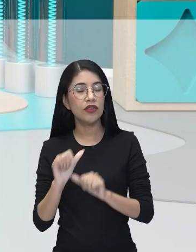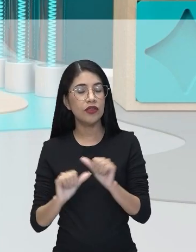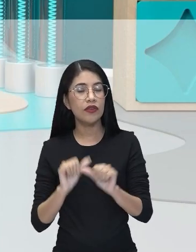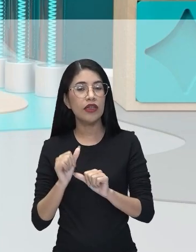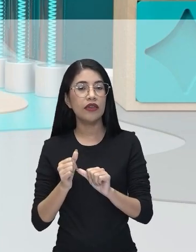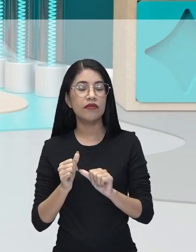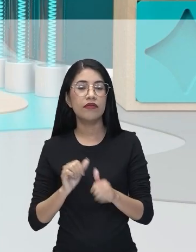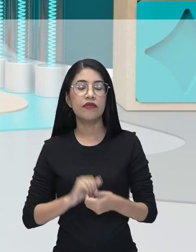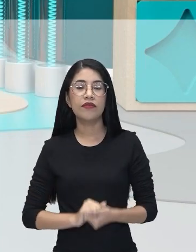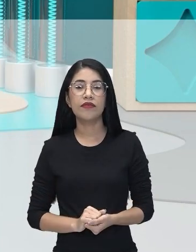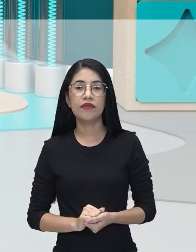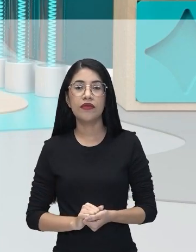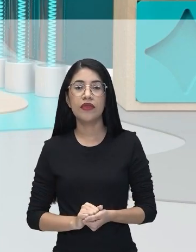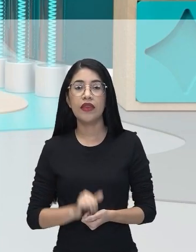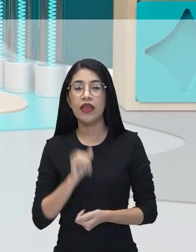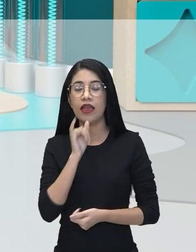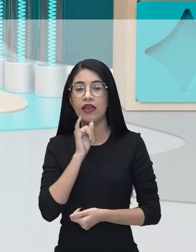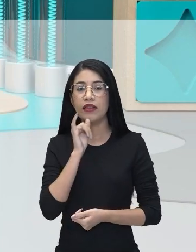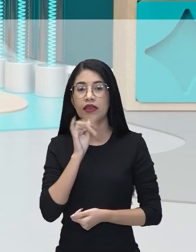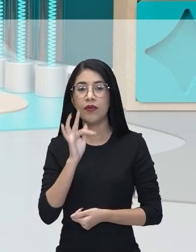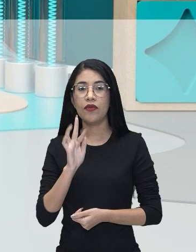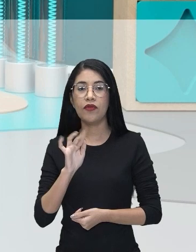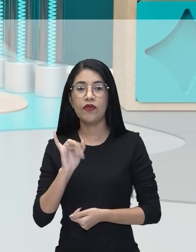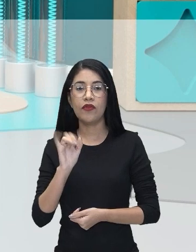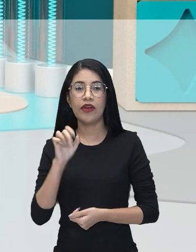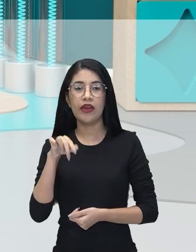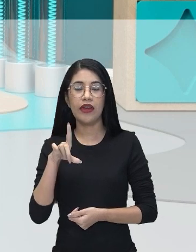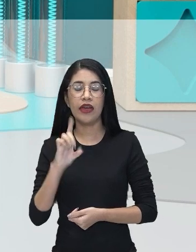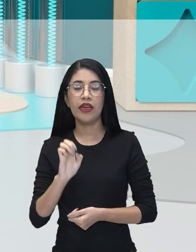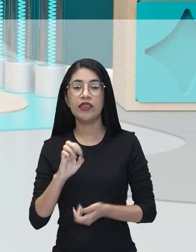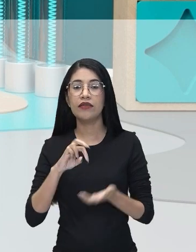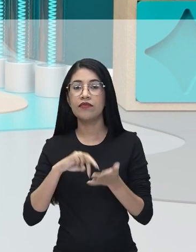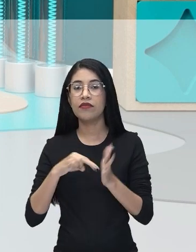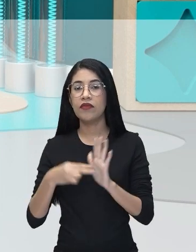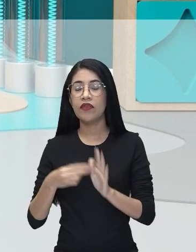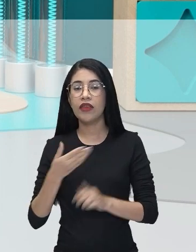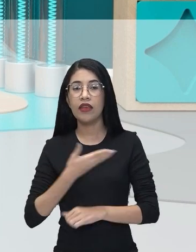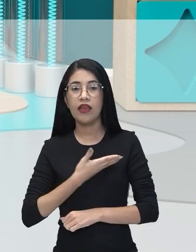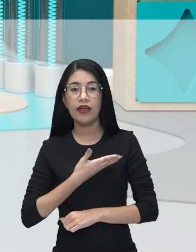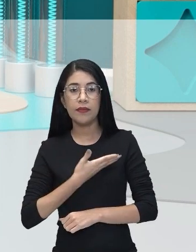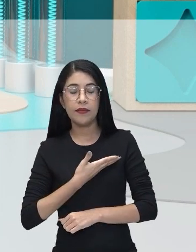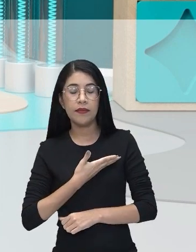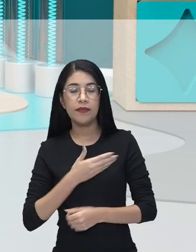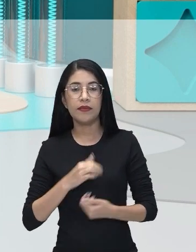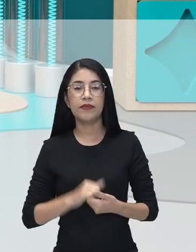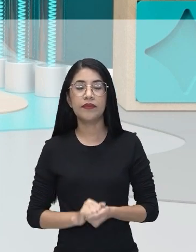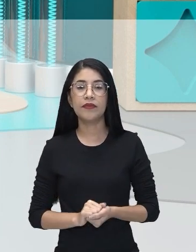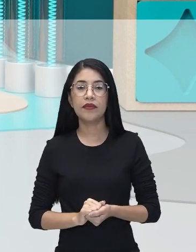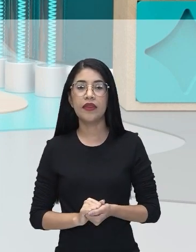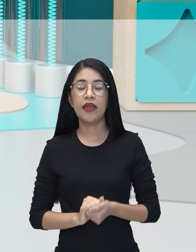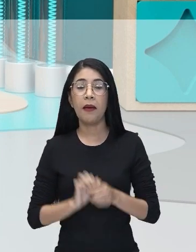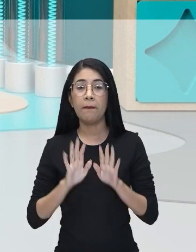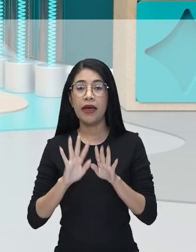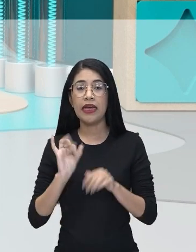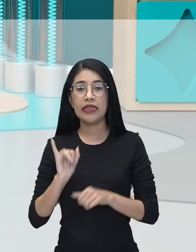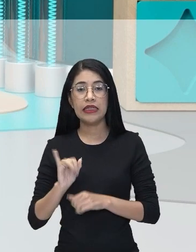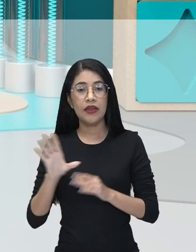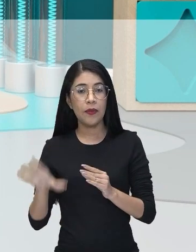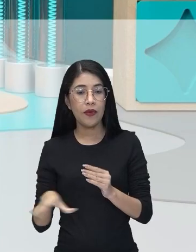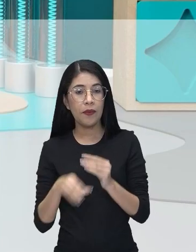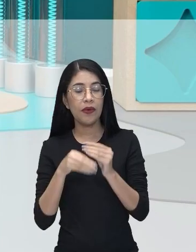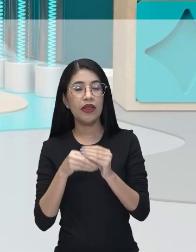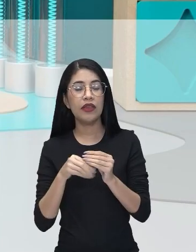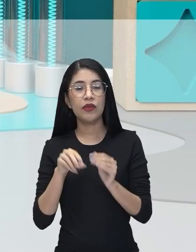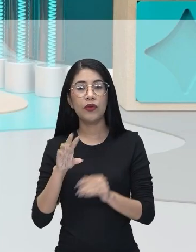Por exemplo, o friend sozinho quer dizer amigo ou amiga. E aí, se eu acrescento aqui, ó,